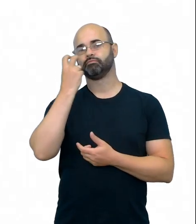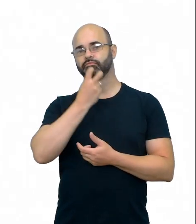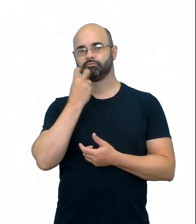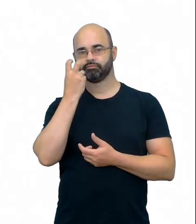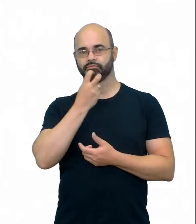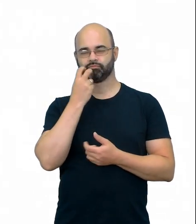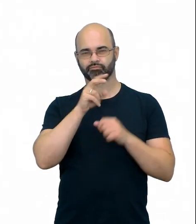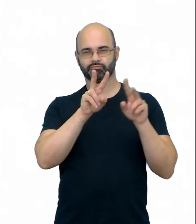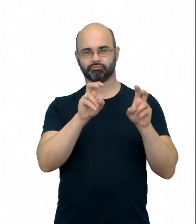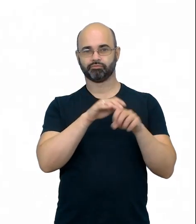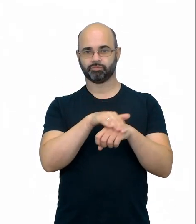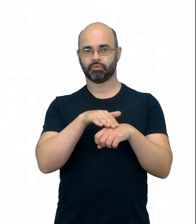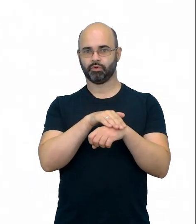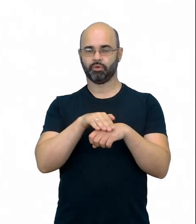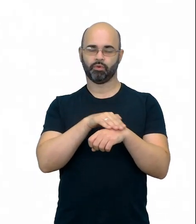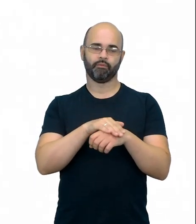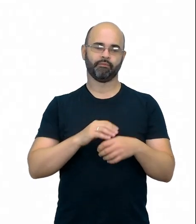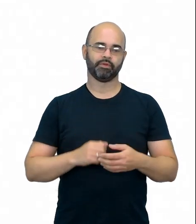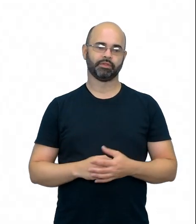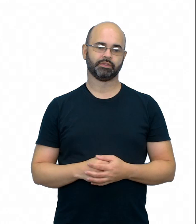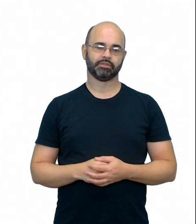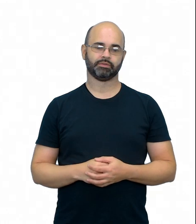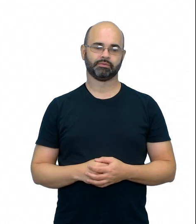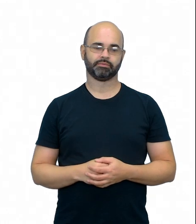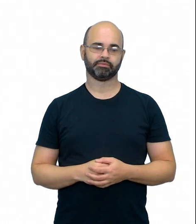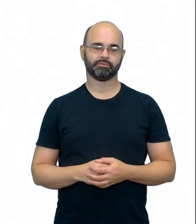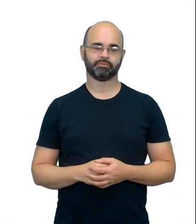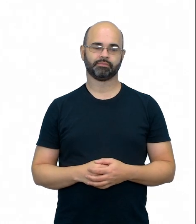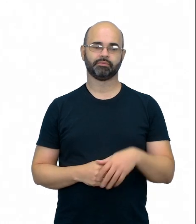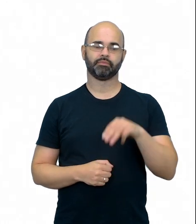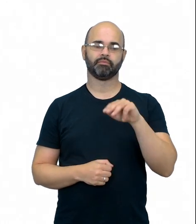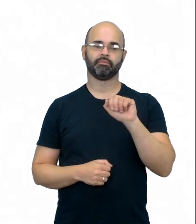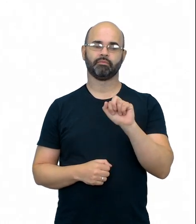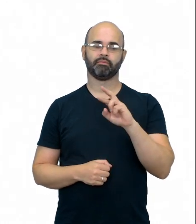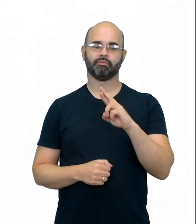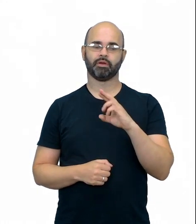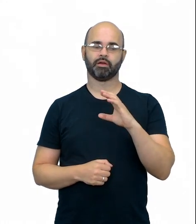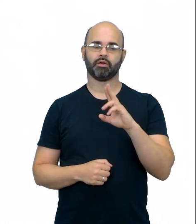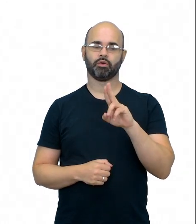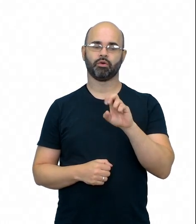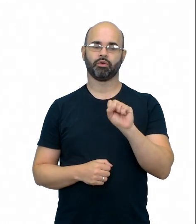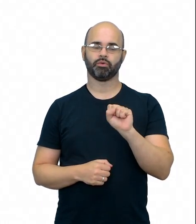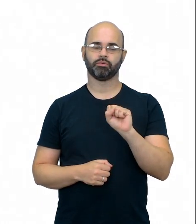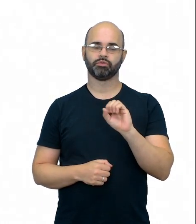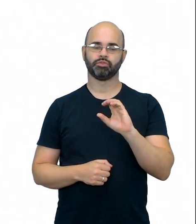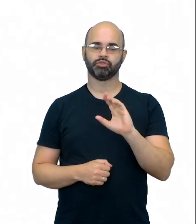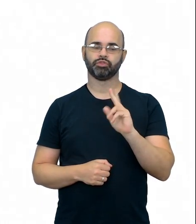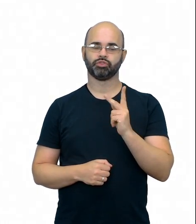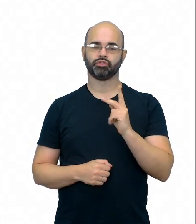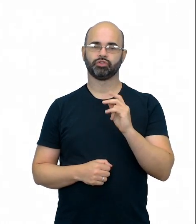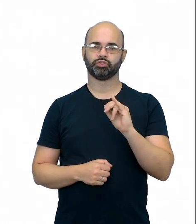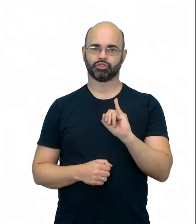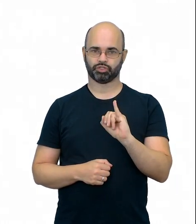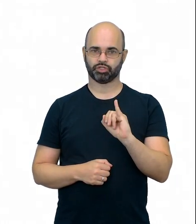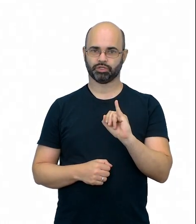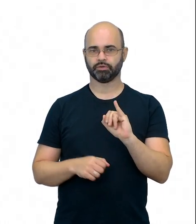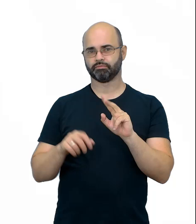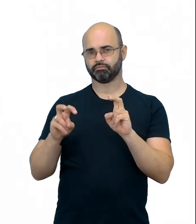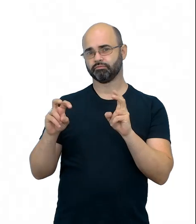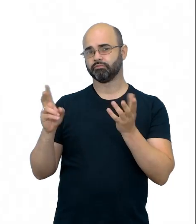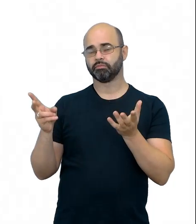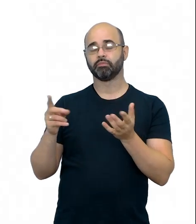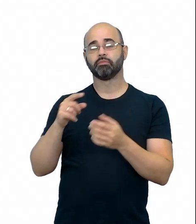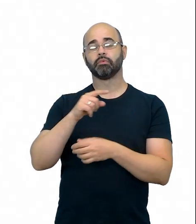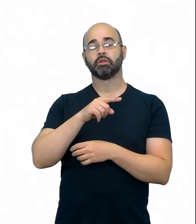oralidade. Para Marcuski, do ponto de vista da realidade humana, o homem é um ser que